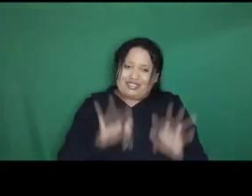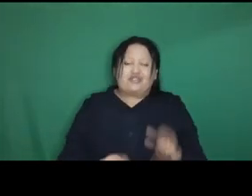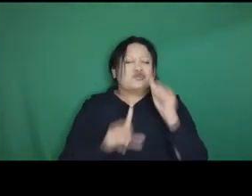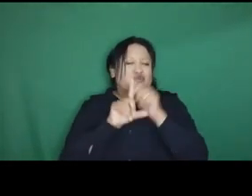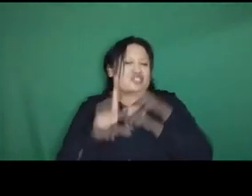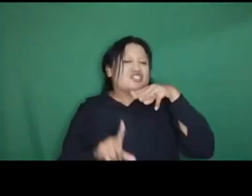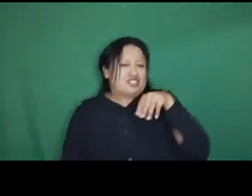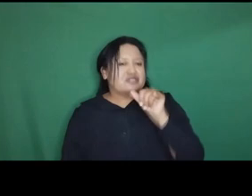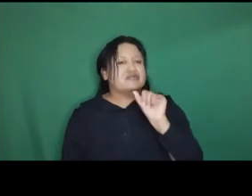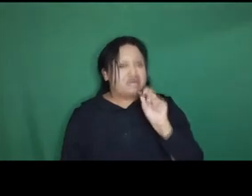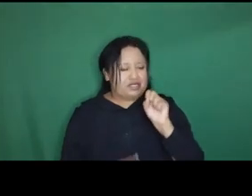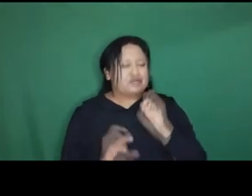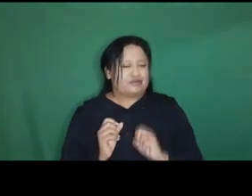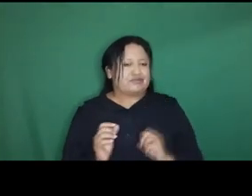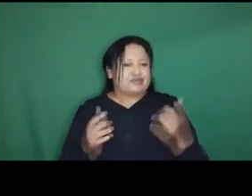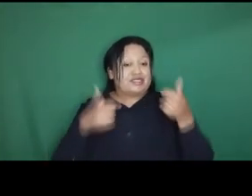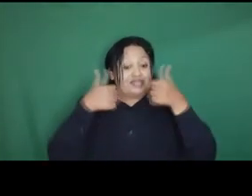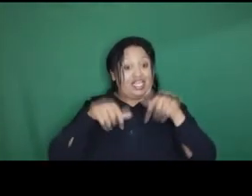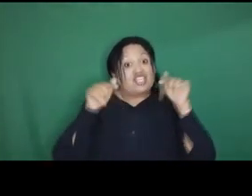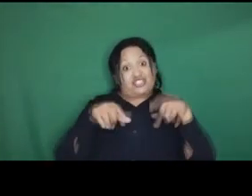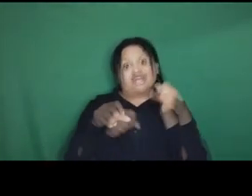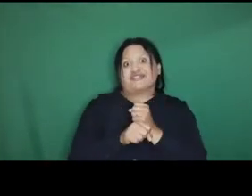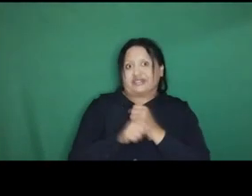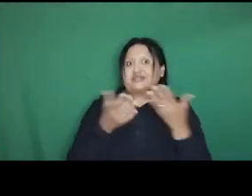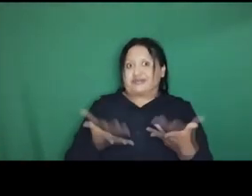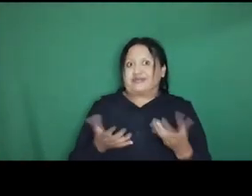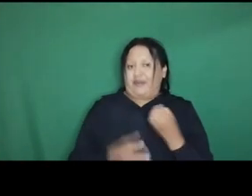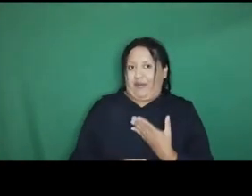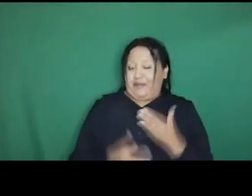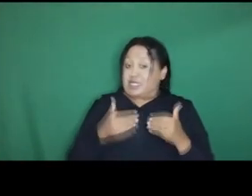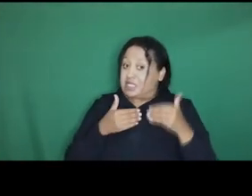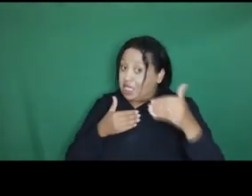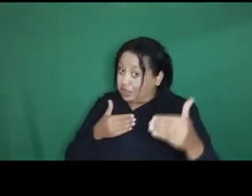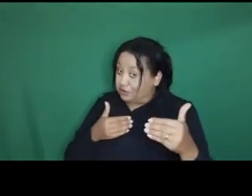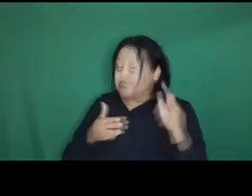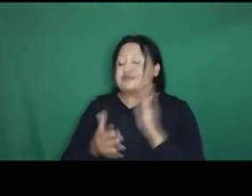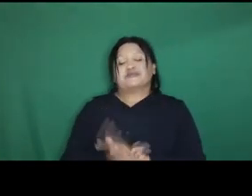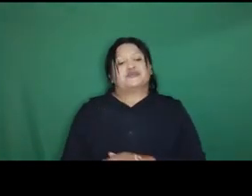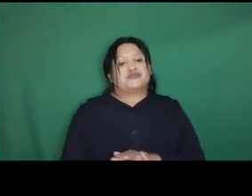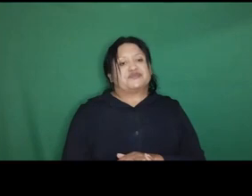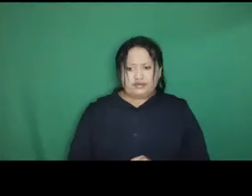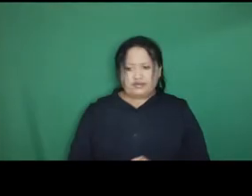maio deste ano tá bom gente seguindo adiante na questão 33